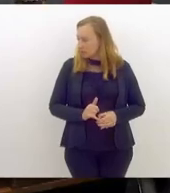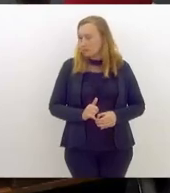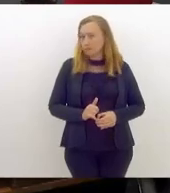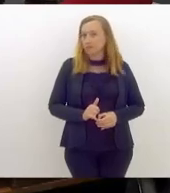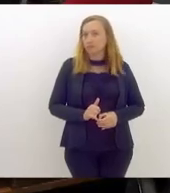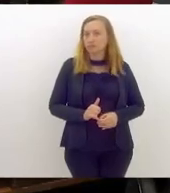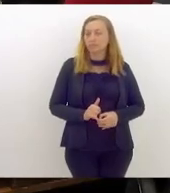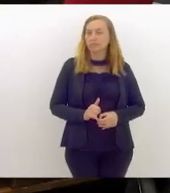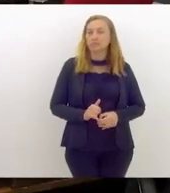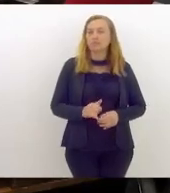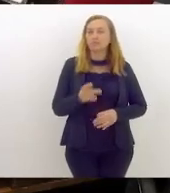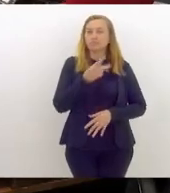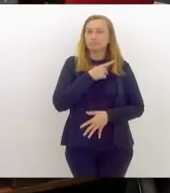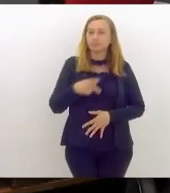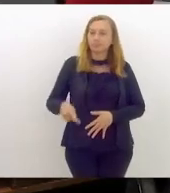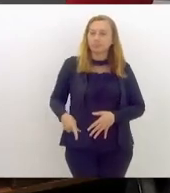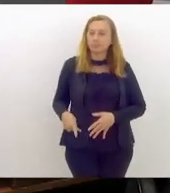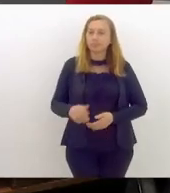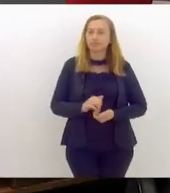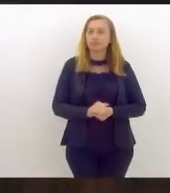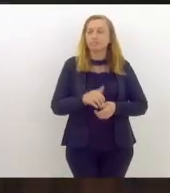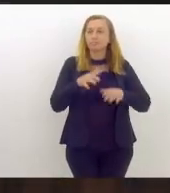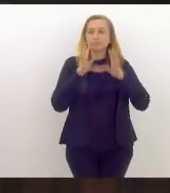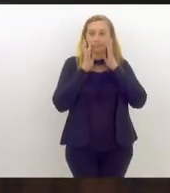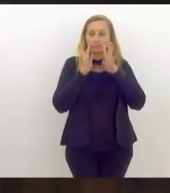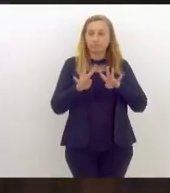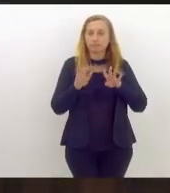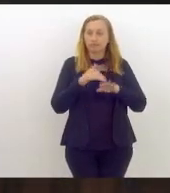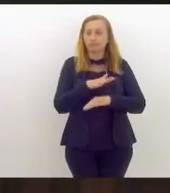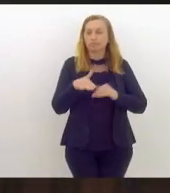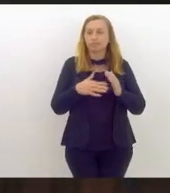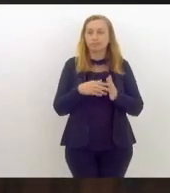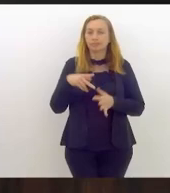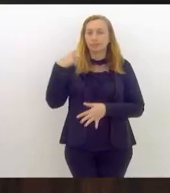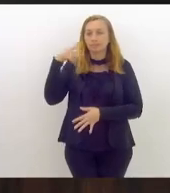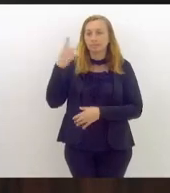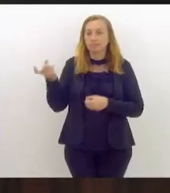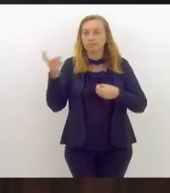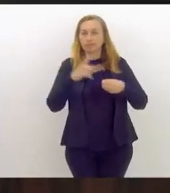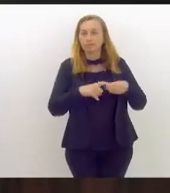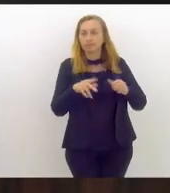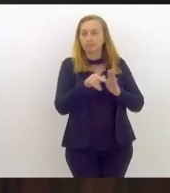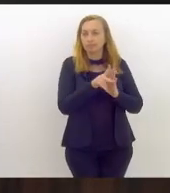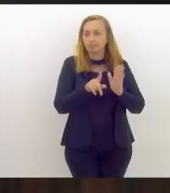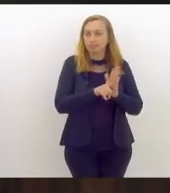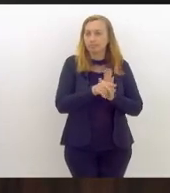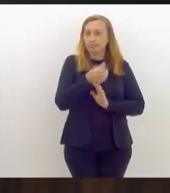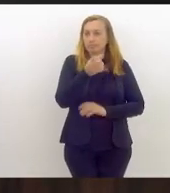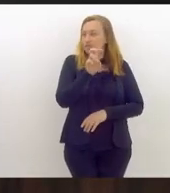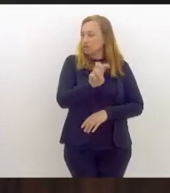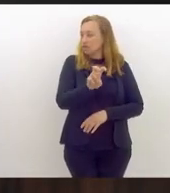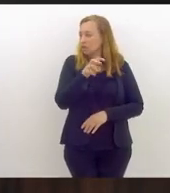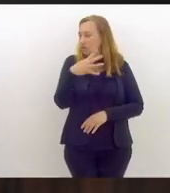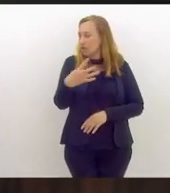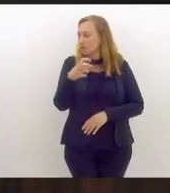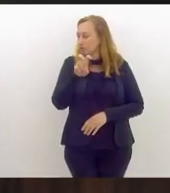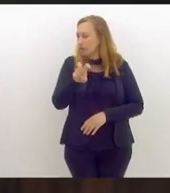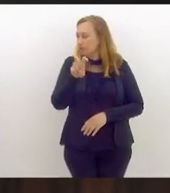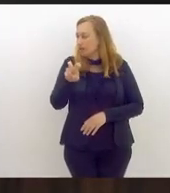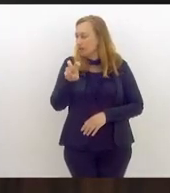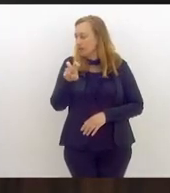A presidência... Chama a atenção dos seus parlamentares, voltando ao projeto de lei 5466 de